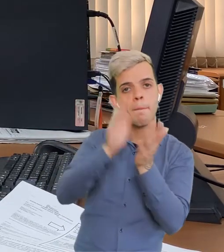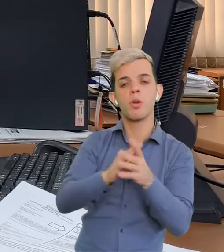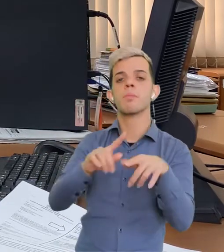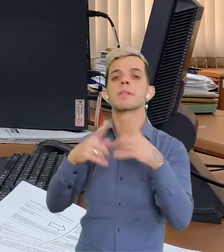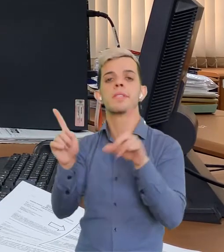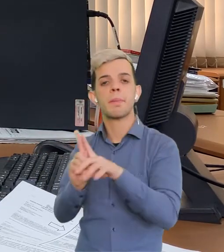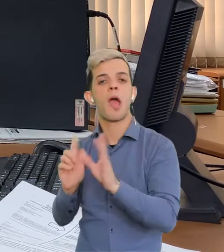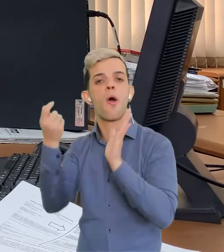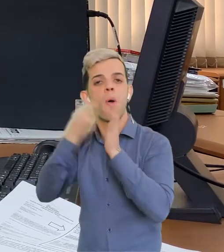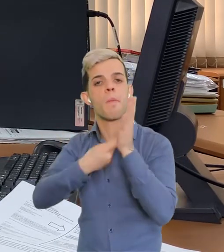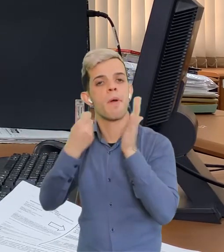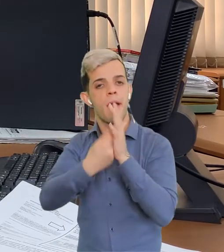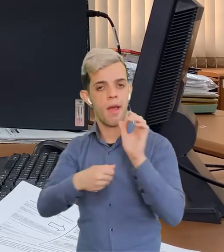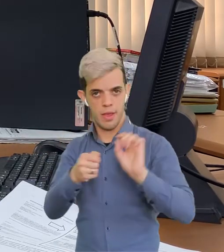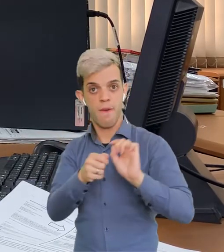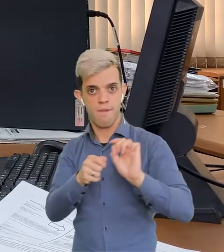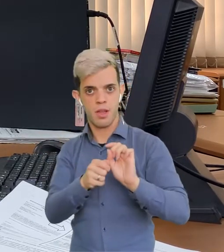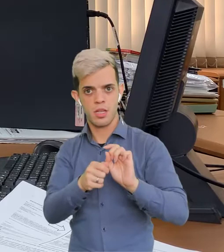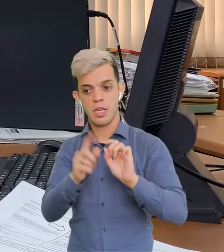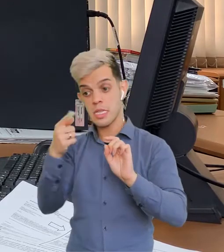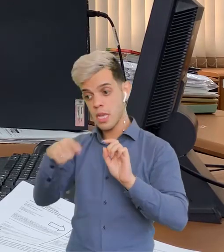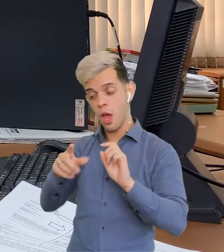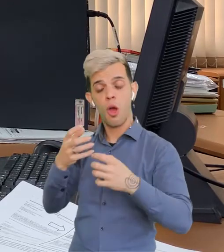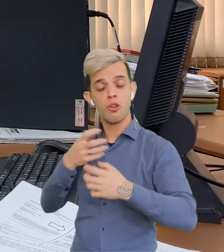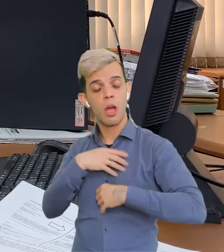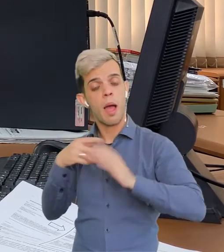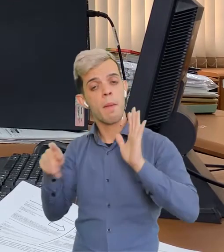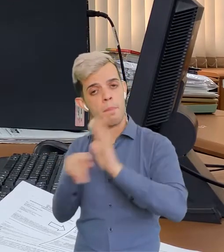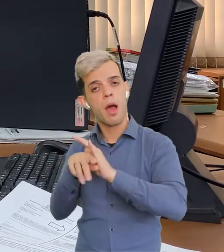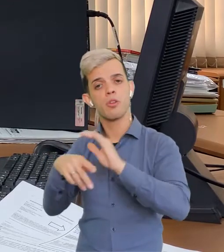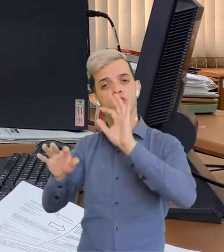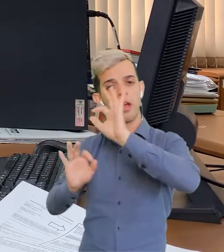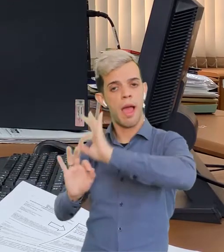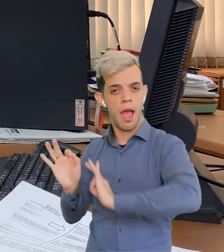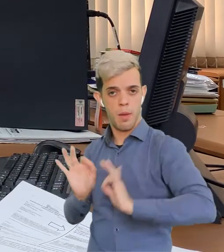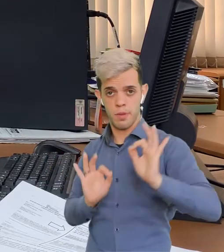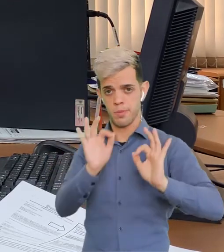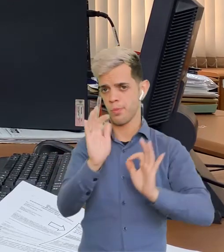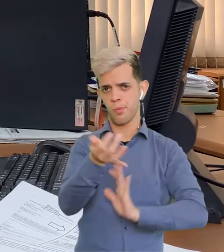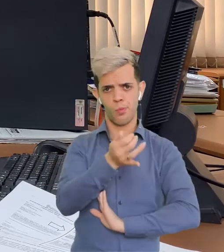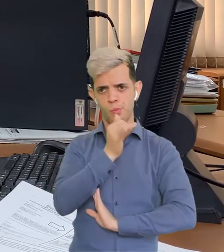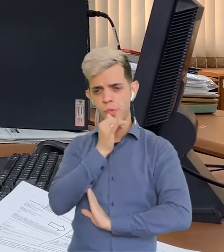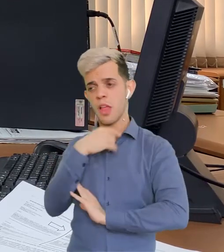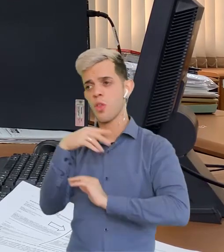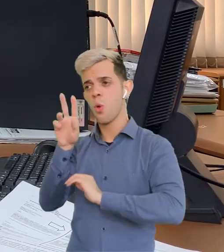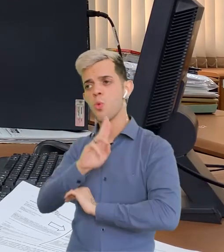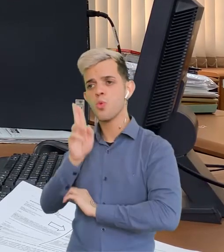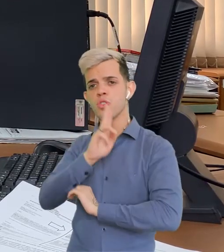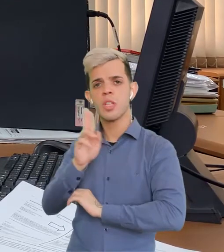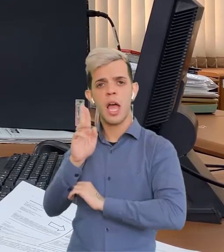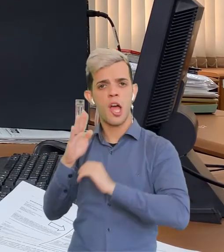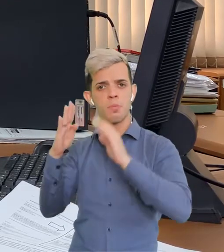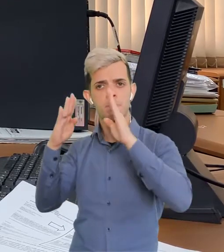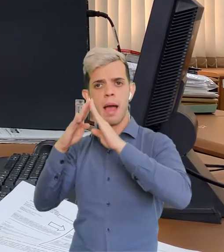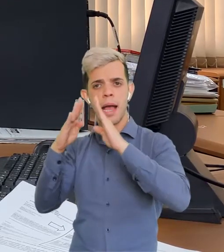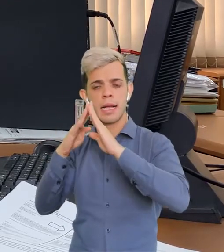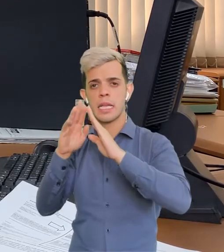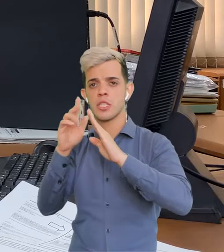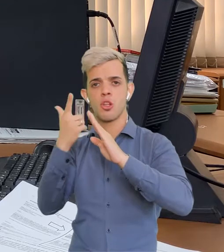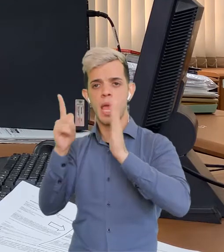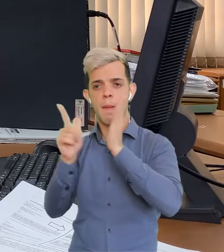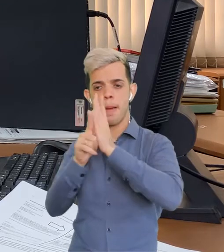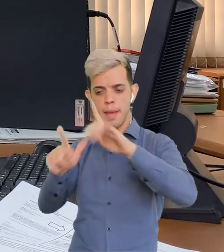obrigação de fazer. E essa é uma forma de reparação. Então, se eu estou ocupando um imóvel sem carta